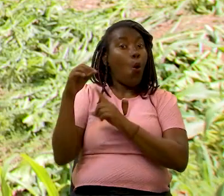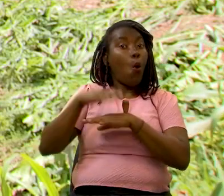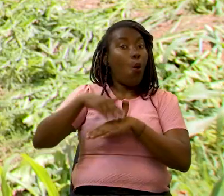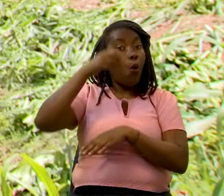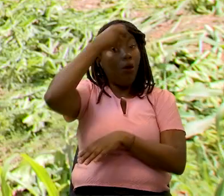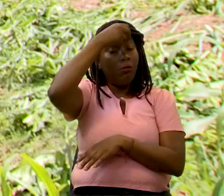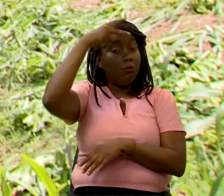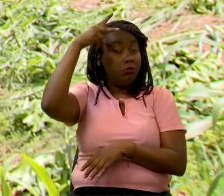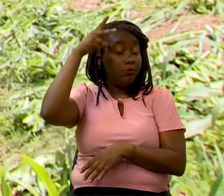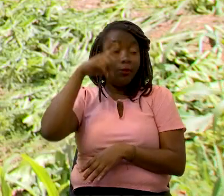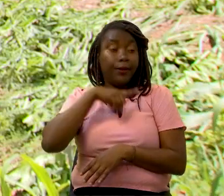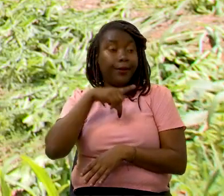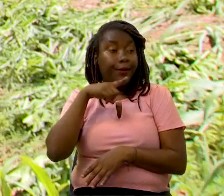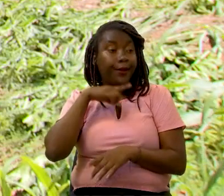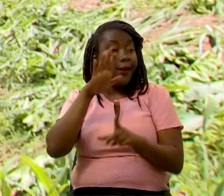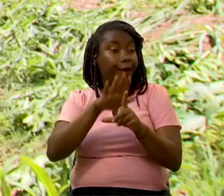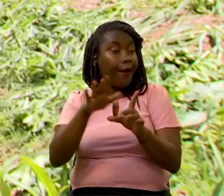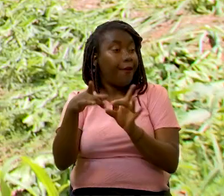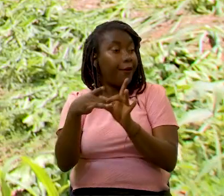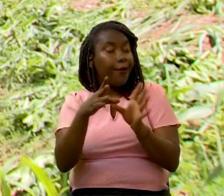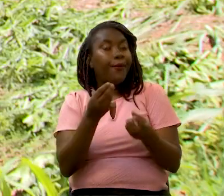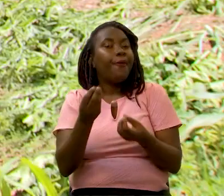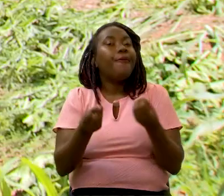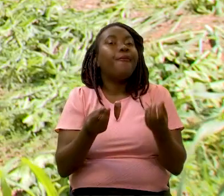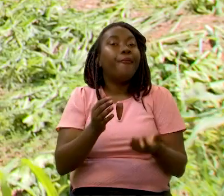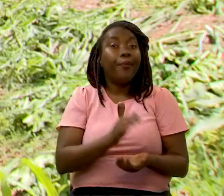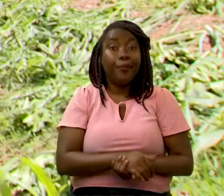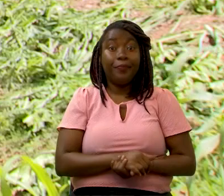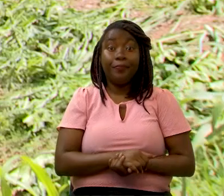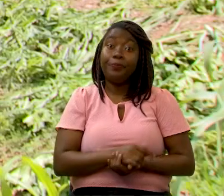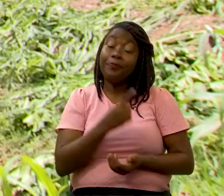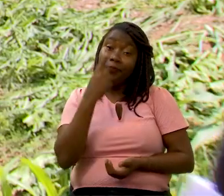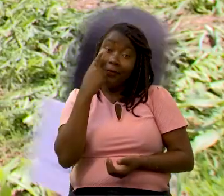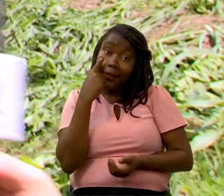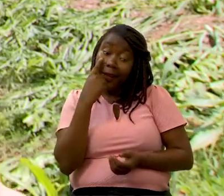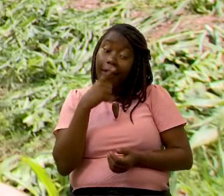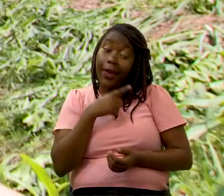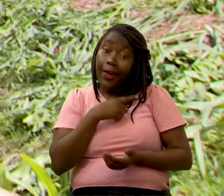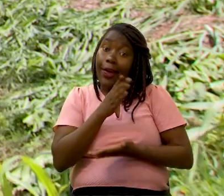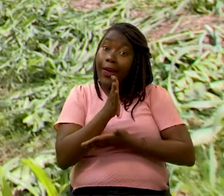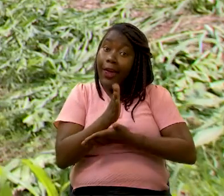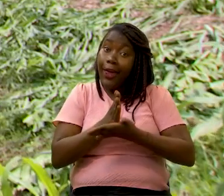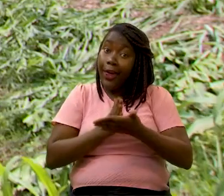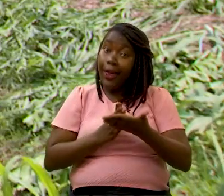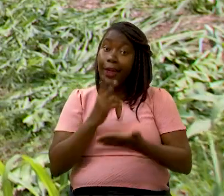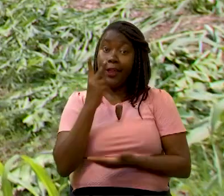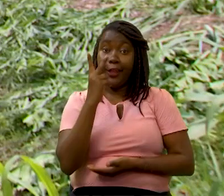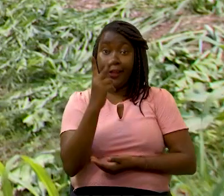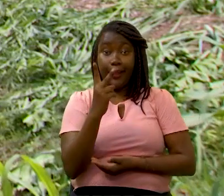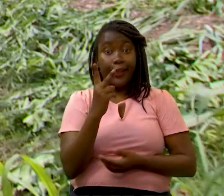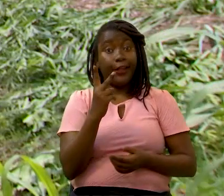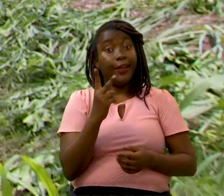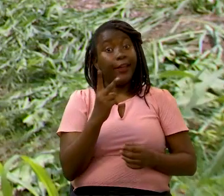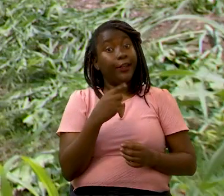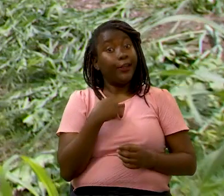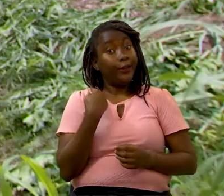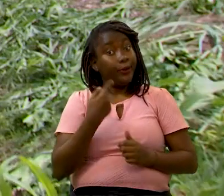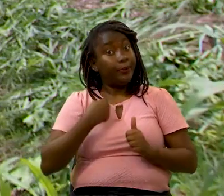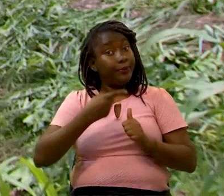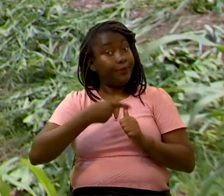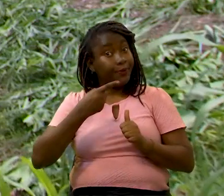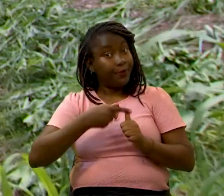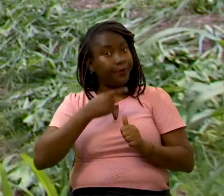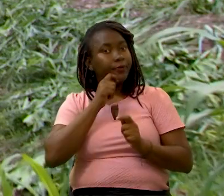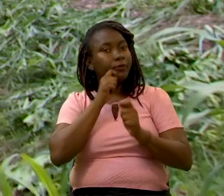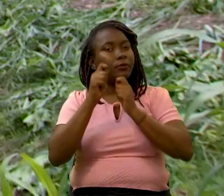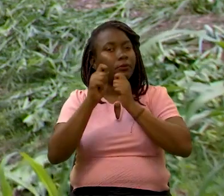uma indicação da prefeitura, por exemplo? Temos uma área disponível, como foi? Foi separado em duas partes, na verdade, né? Nós